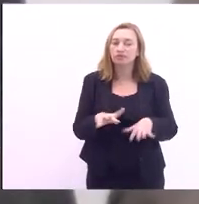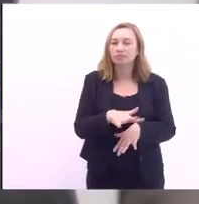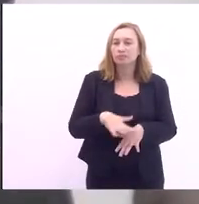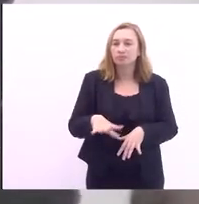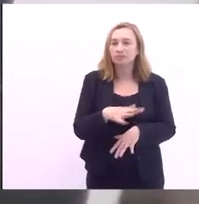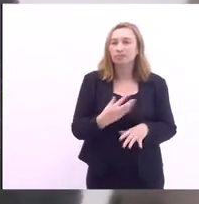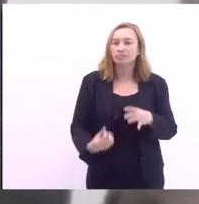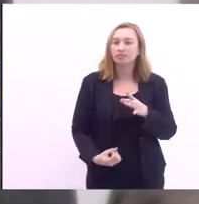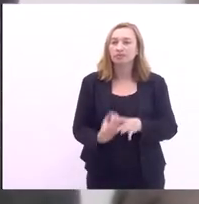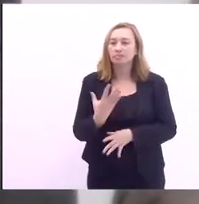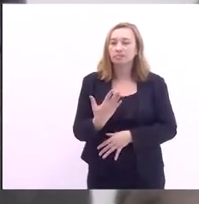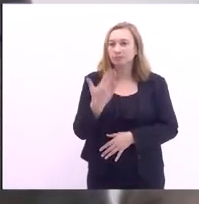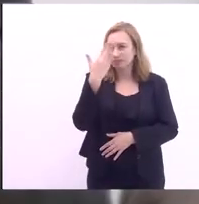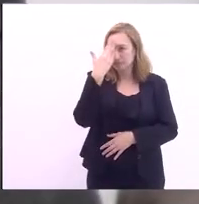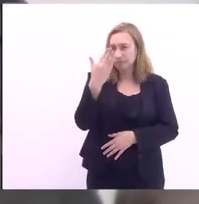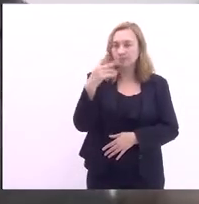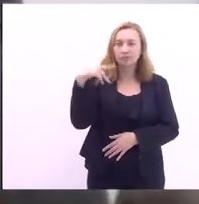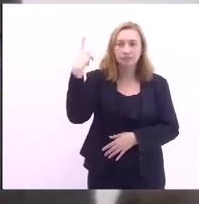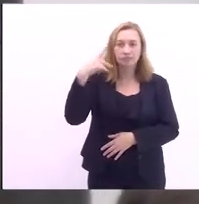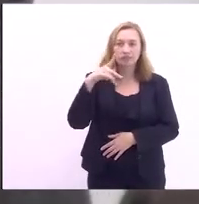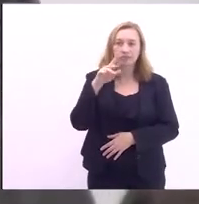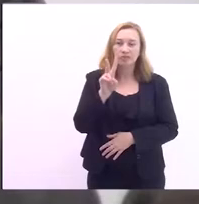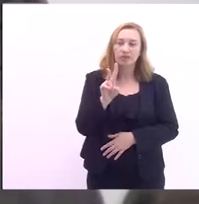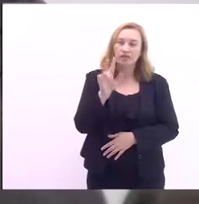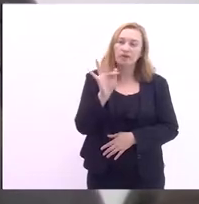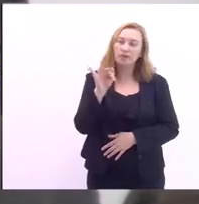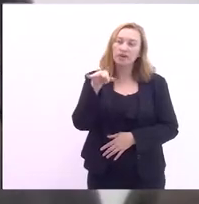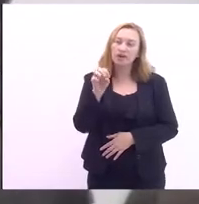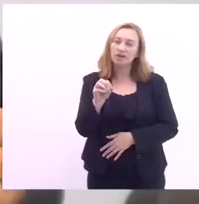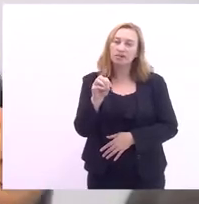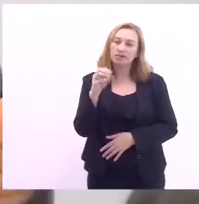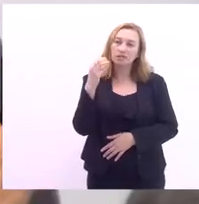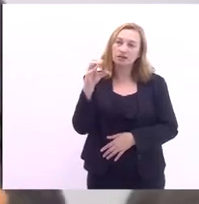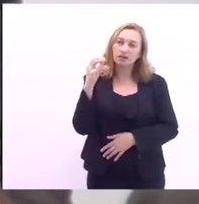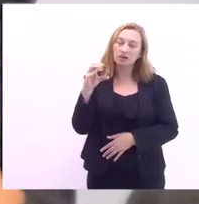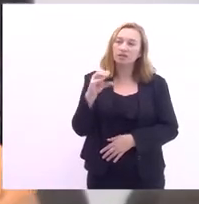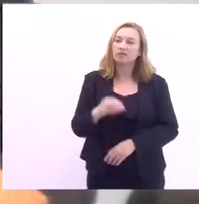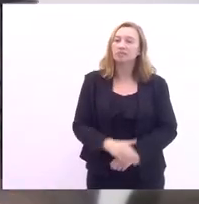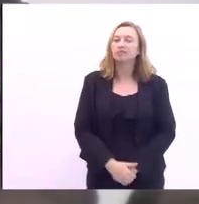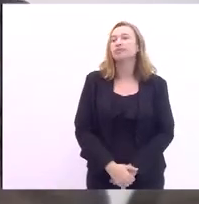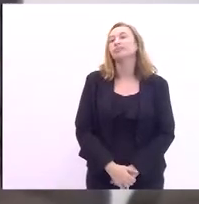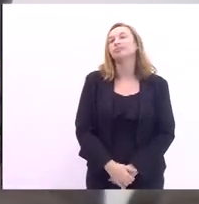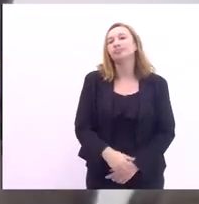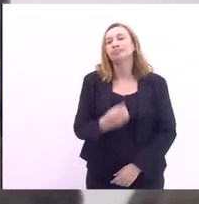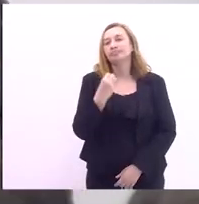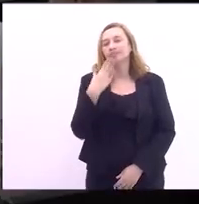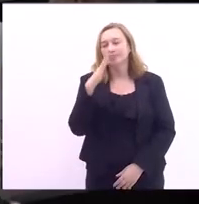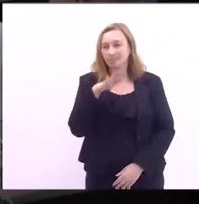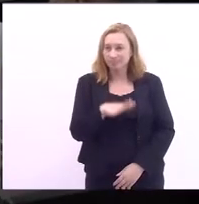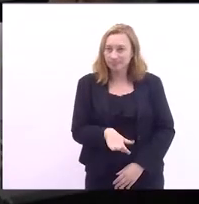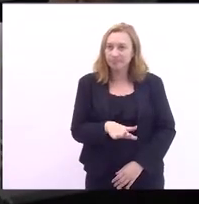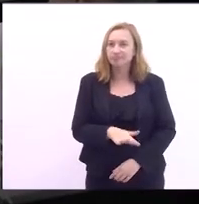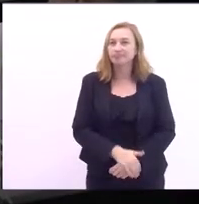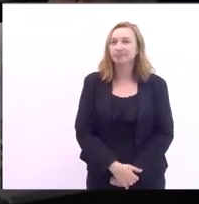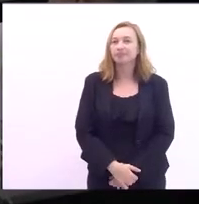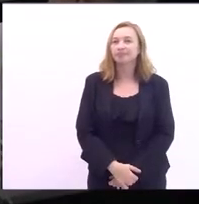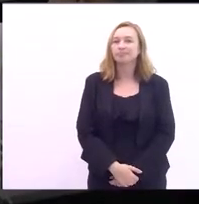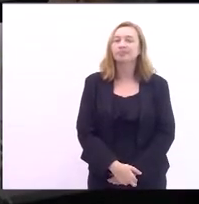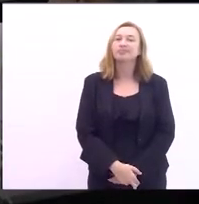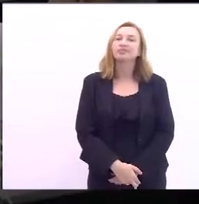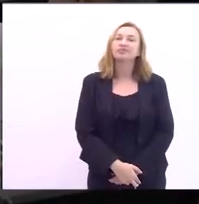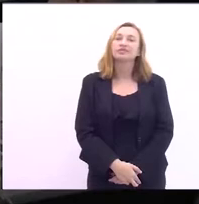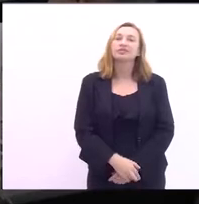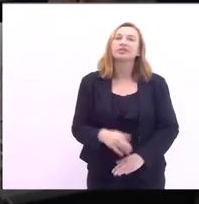obrigado, vereador Fabiano Gonçalves, de Niterói. Boa tarde, Boa tarde a